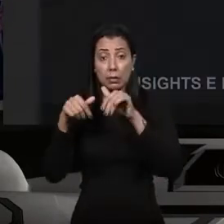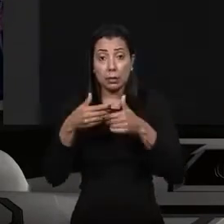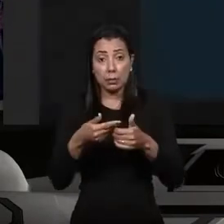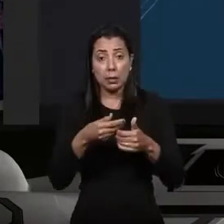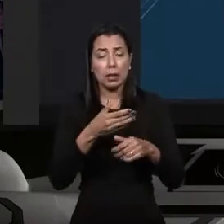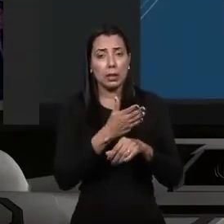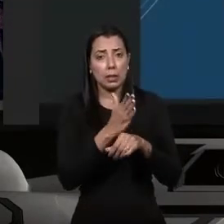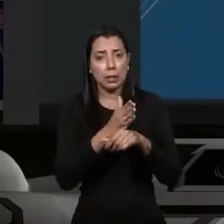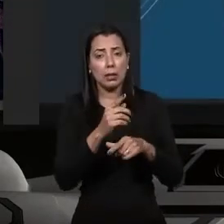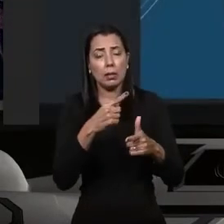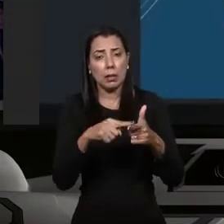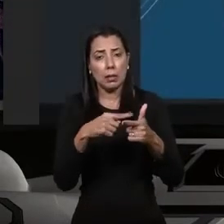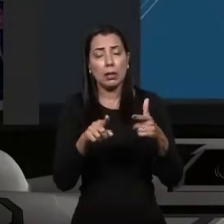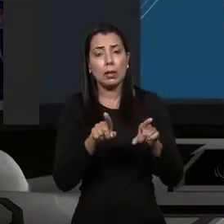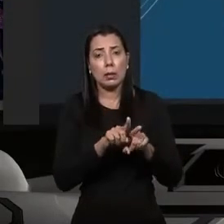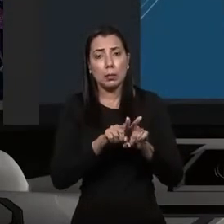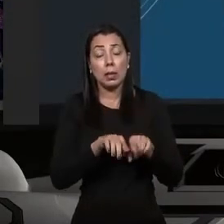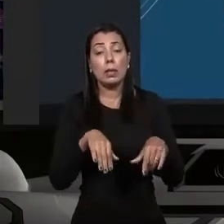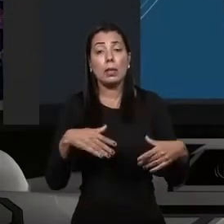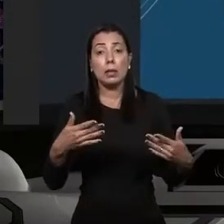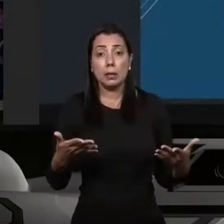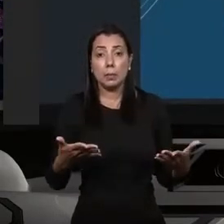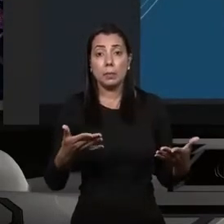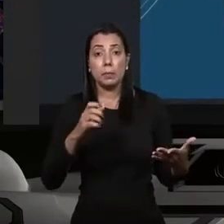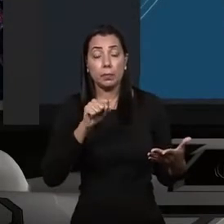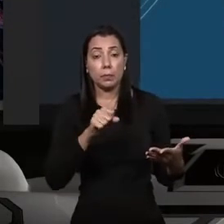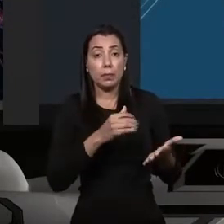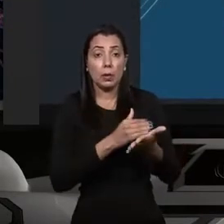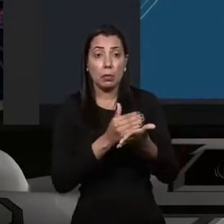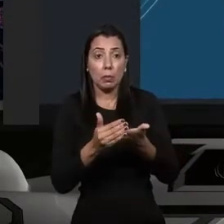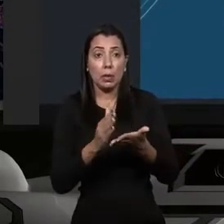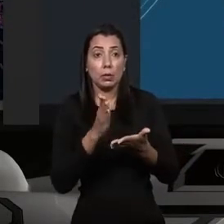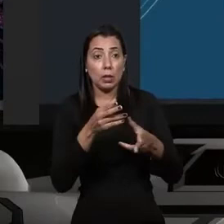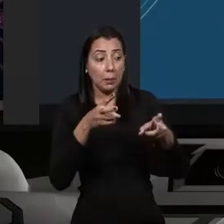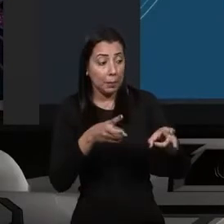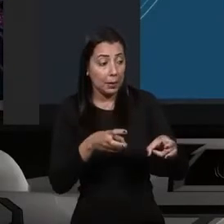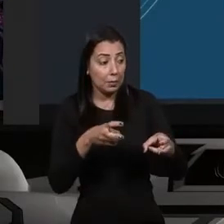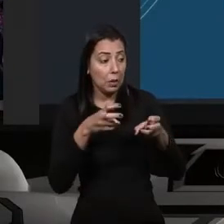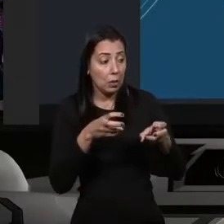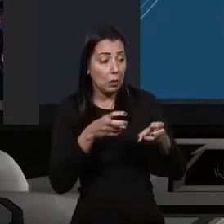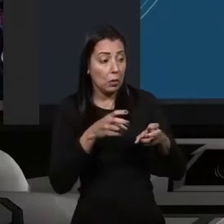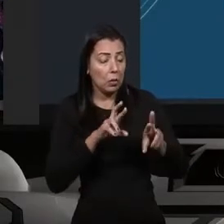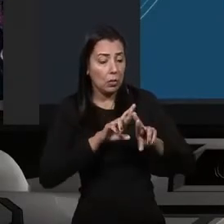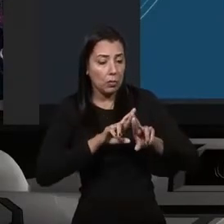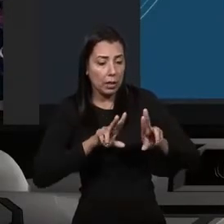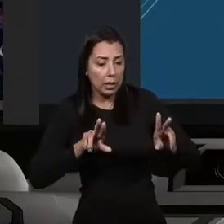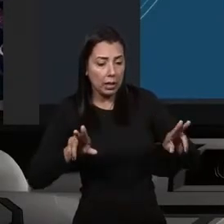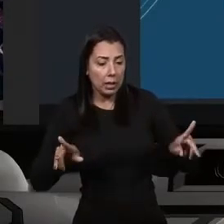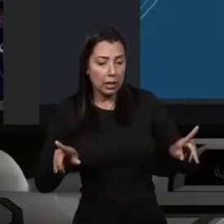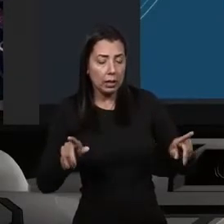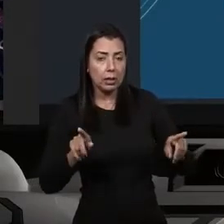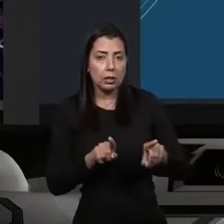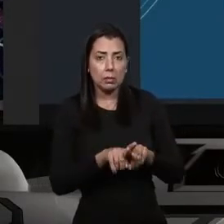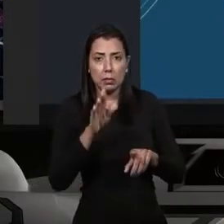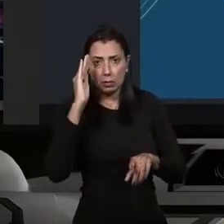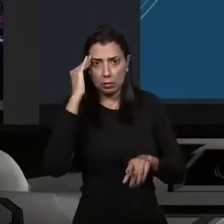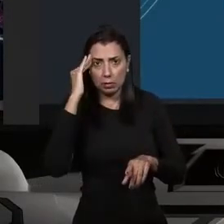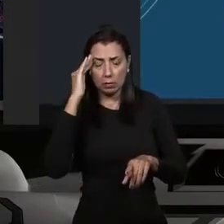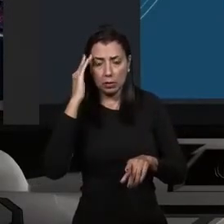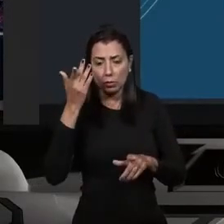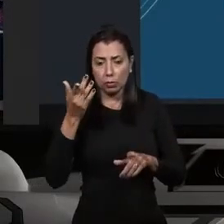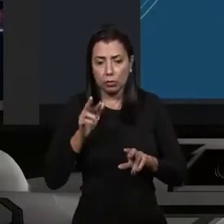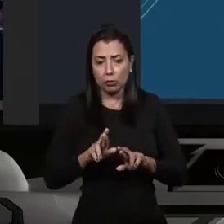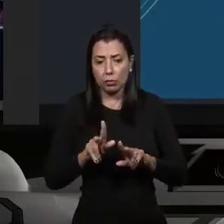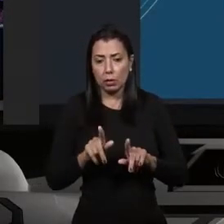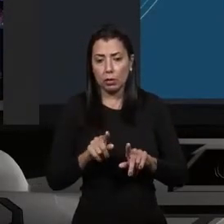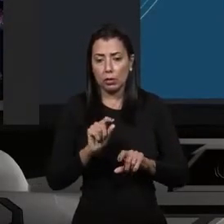os problemas. Então, de partida, a gente já percebia uma grande diversidade e um entendimento muito difuso do